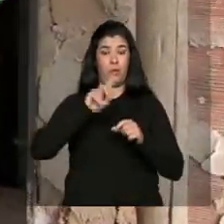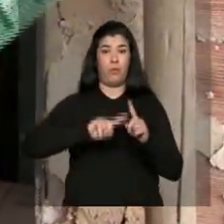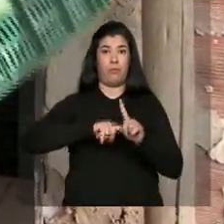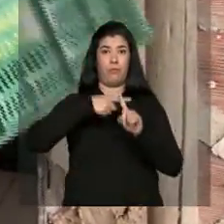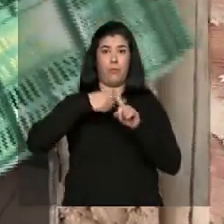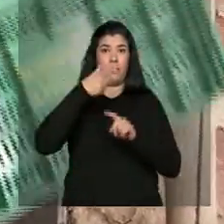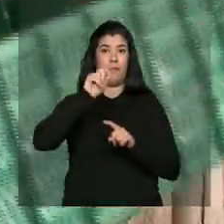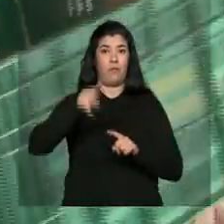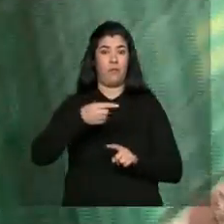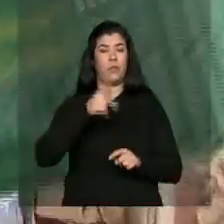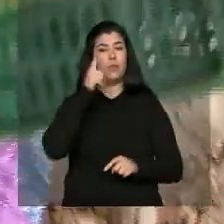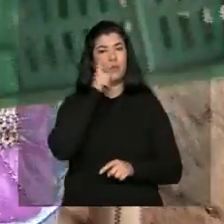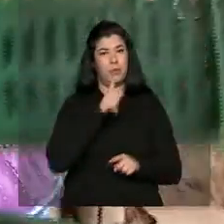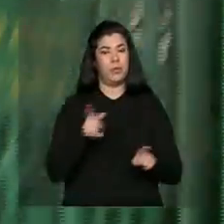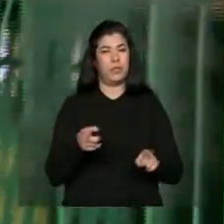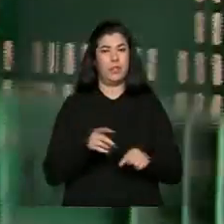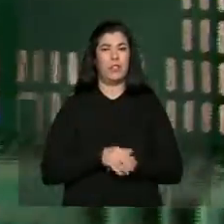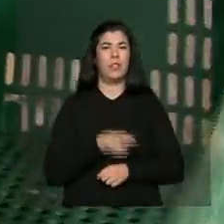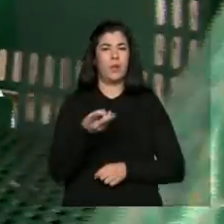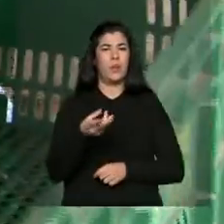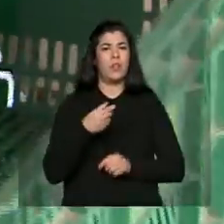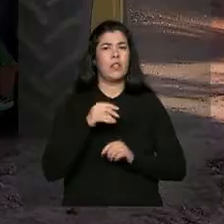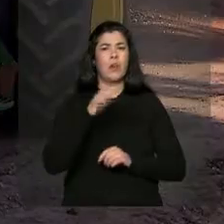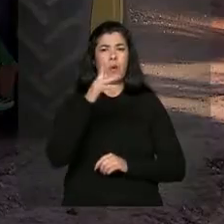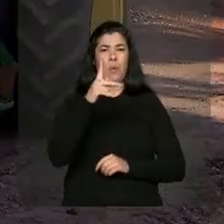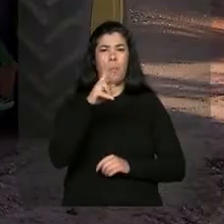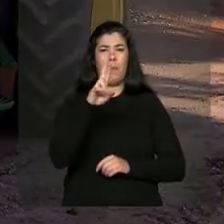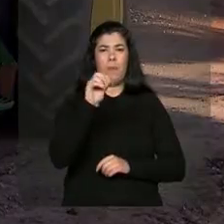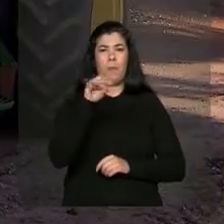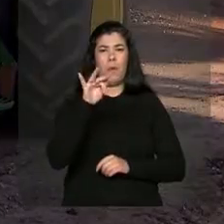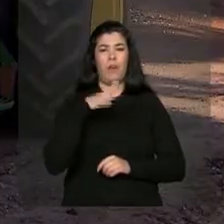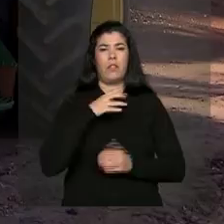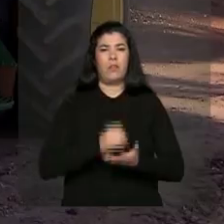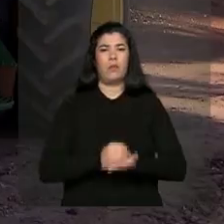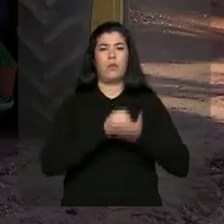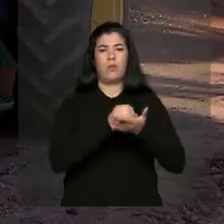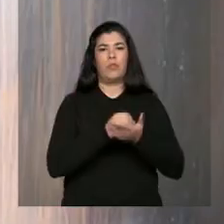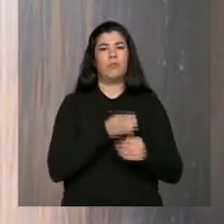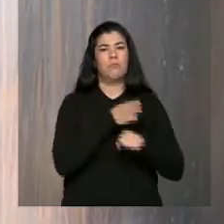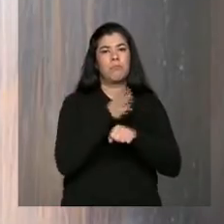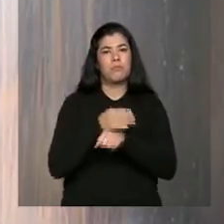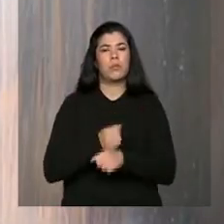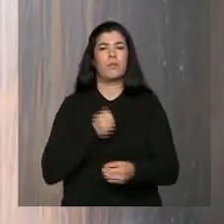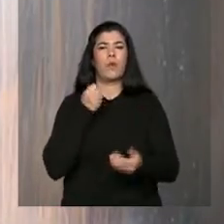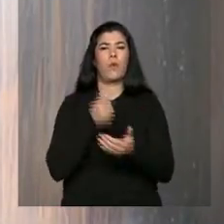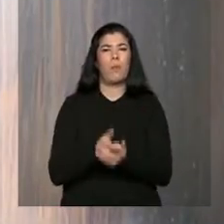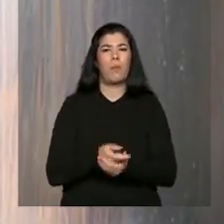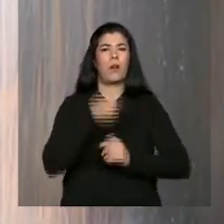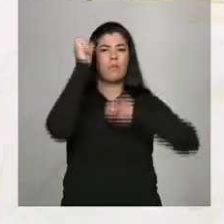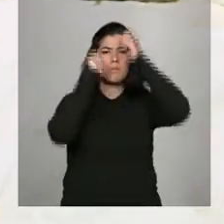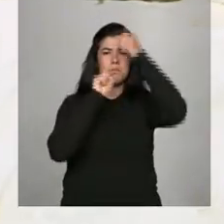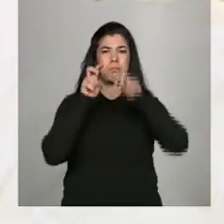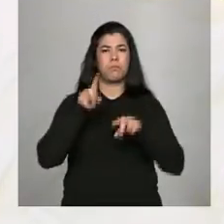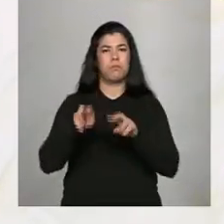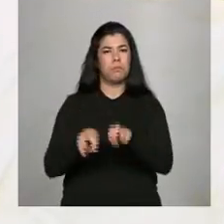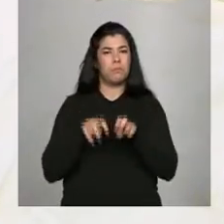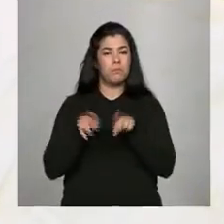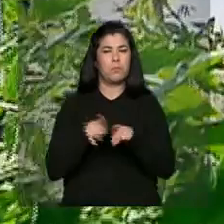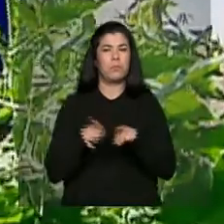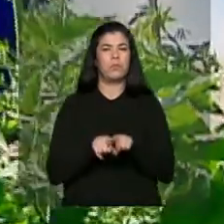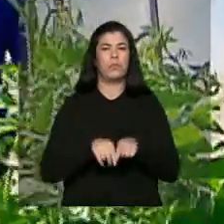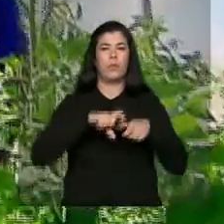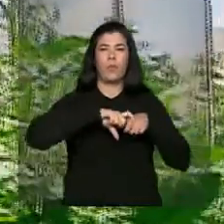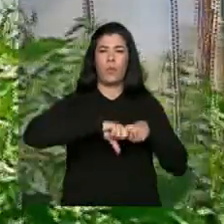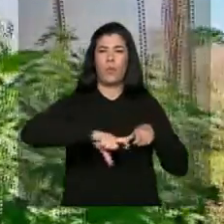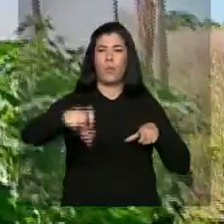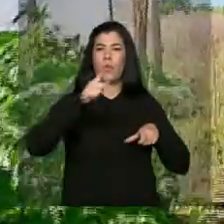recursos do PRONAF, os agricultores podem fazer investimentos, como compra de máquinas agrícolas, sistemas de armazenagem e de irrigação,